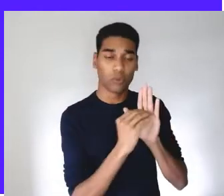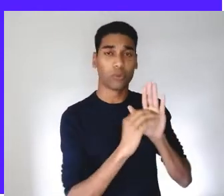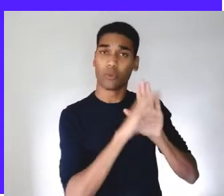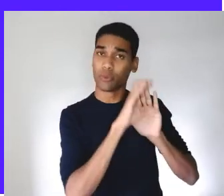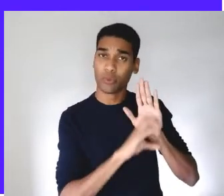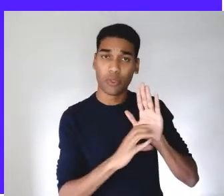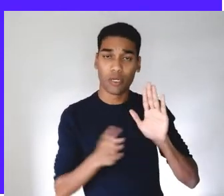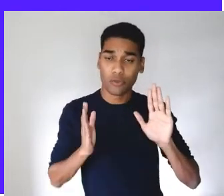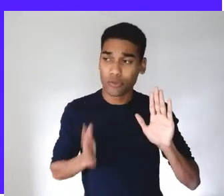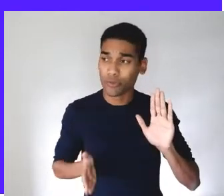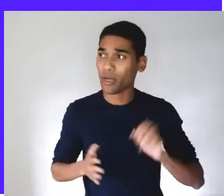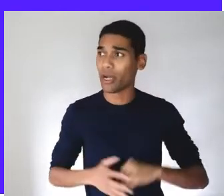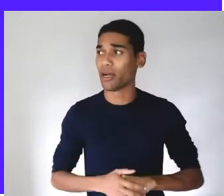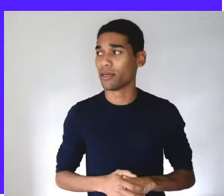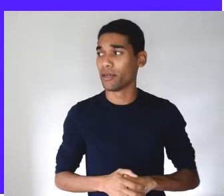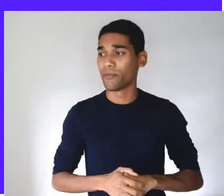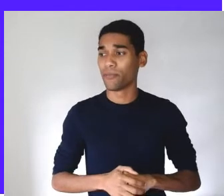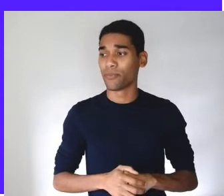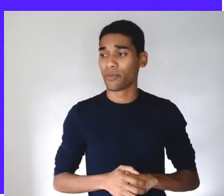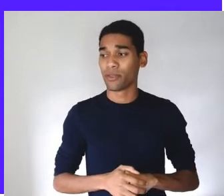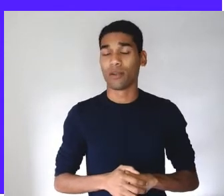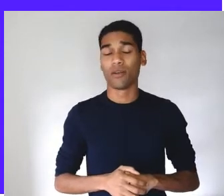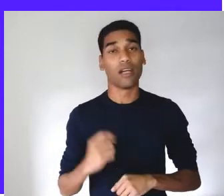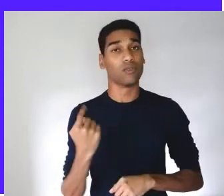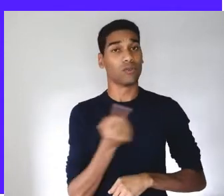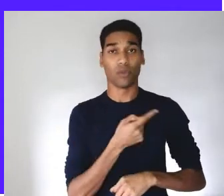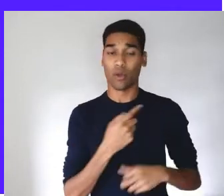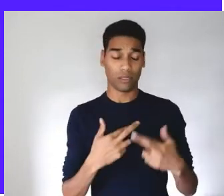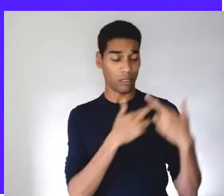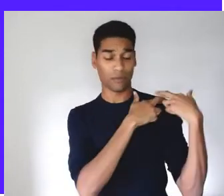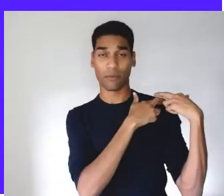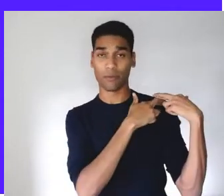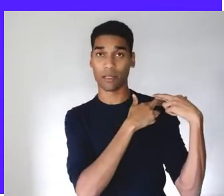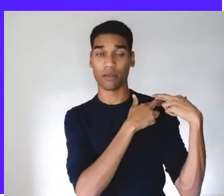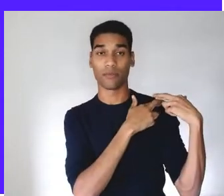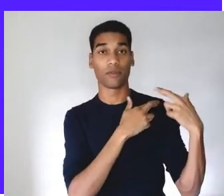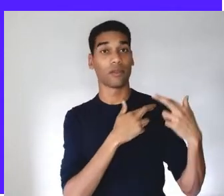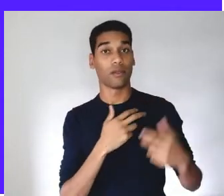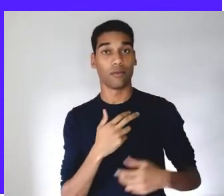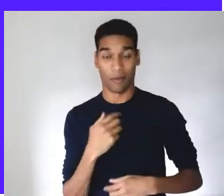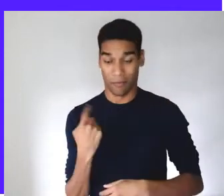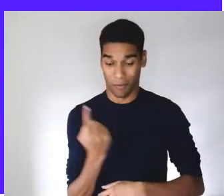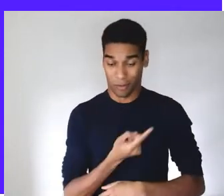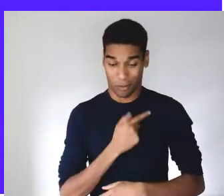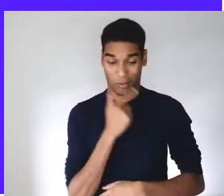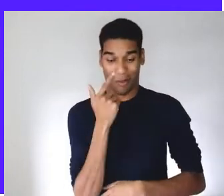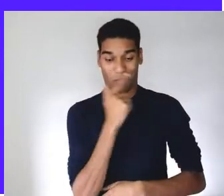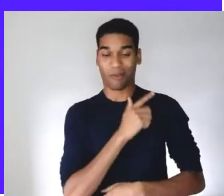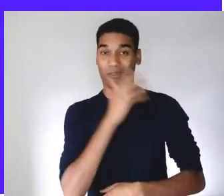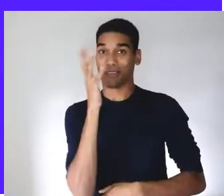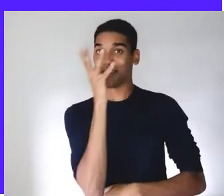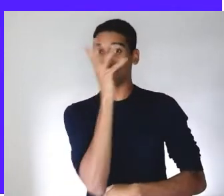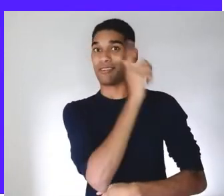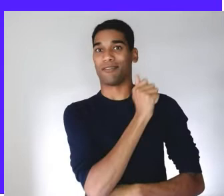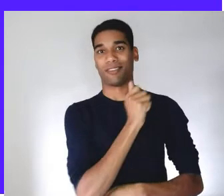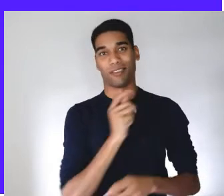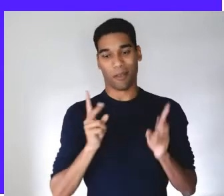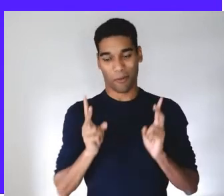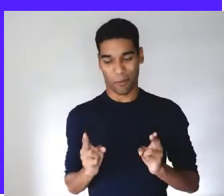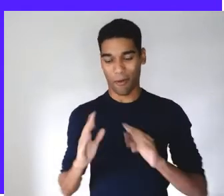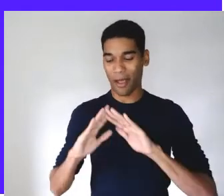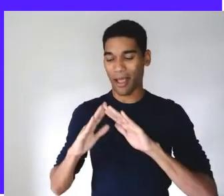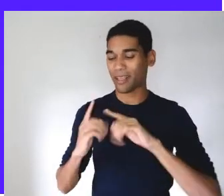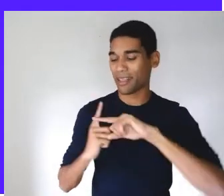função, é parte da nossa função. É nosso dever e nossa salvação, como diriam os católicos. Isso, exato, isso aí.